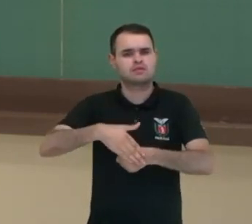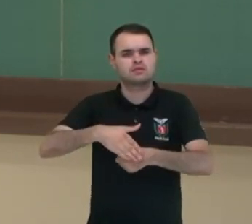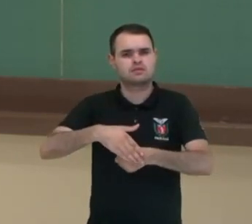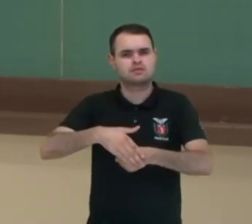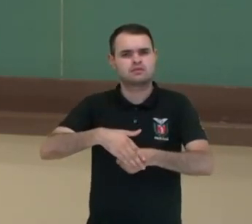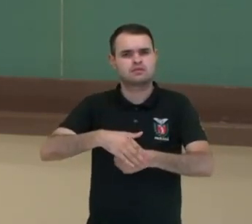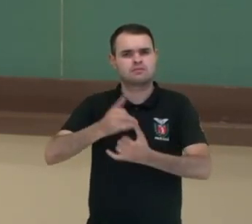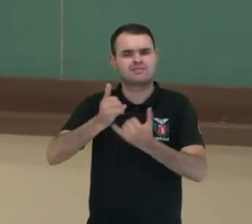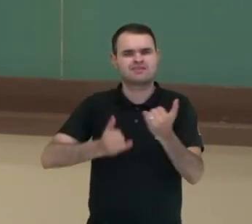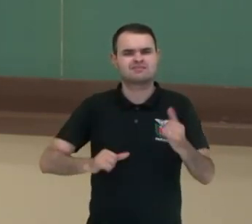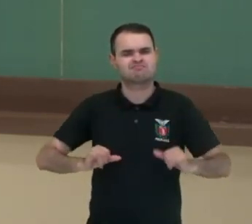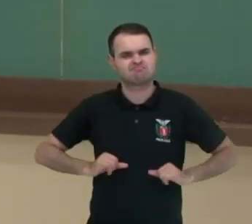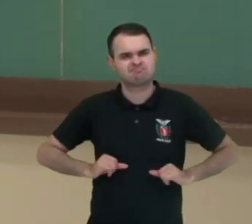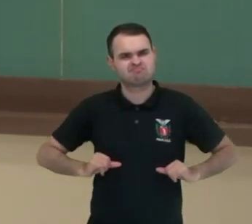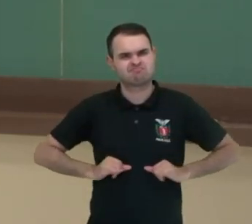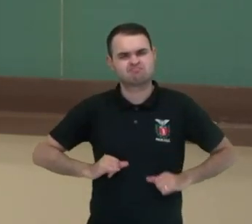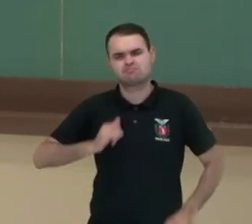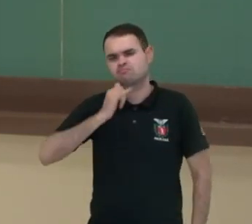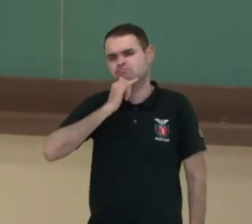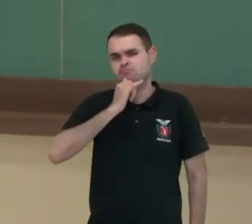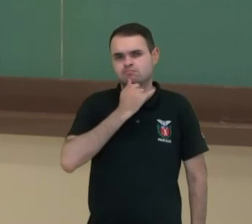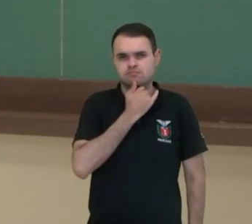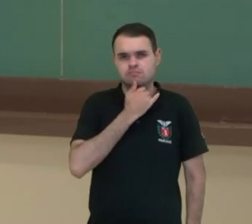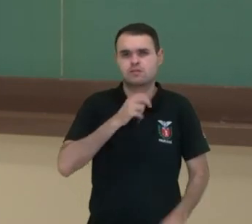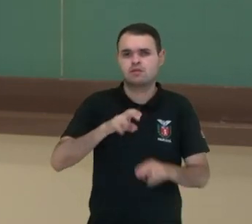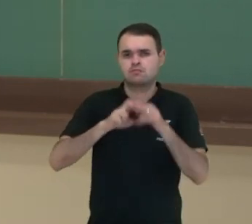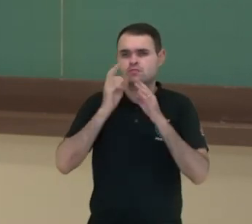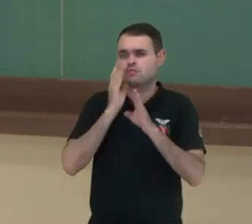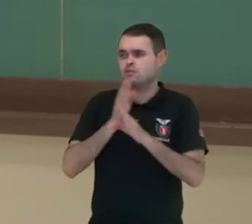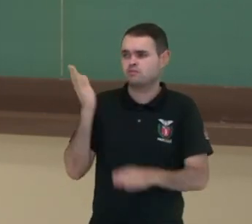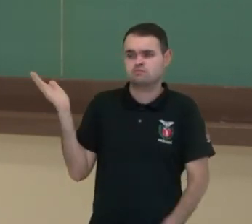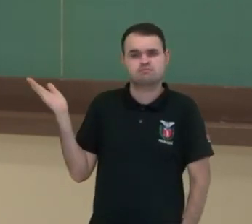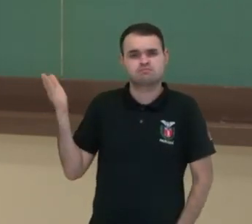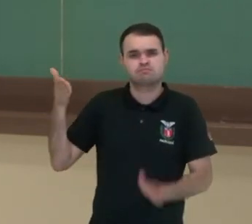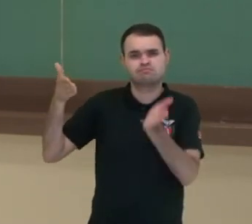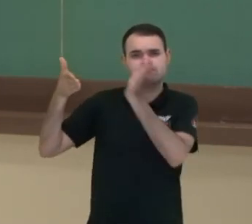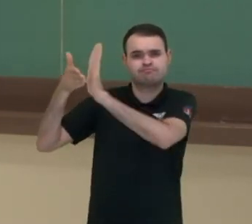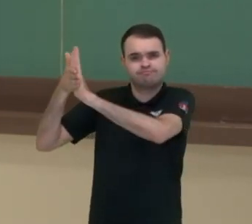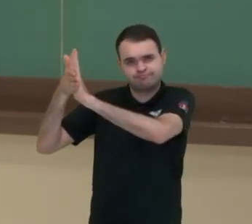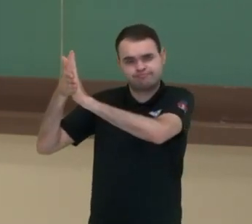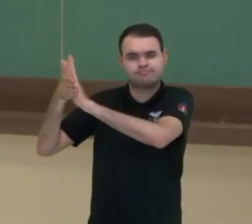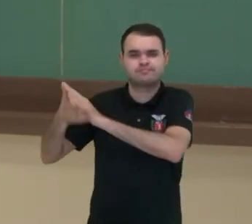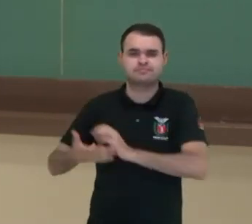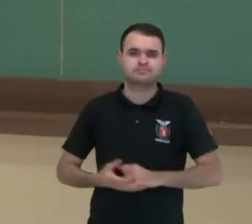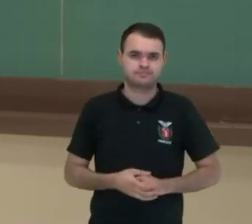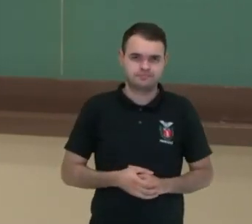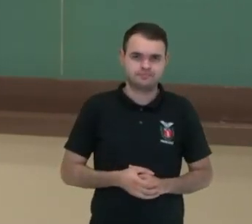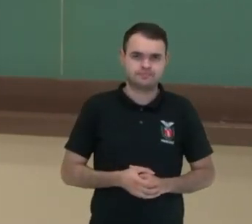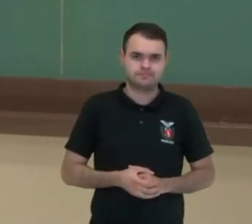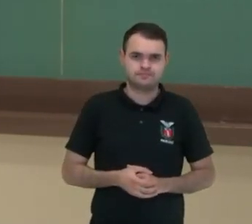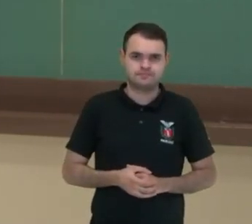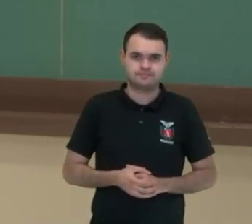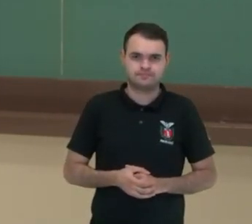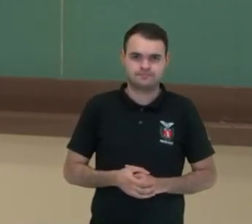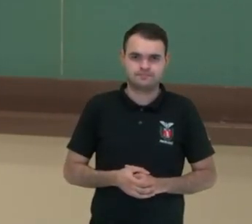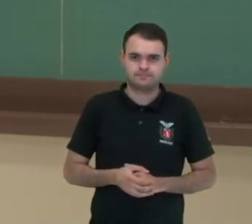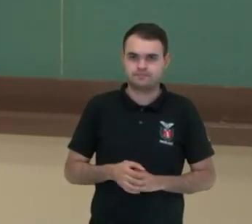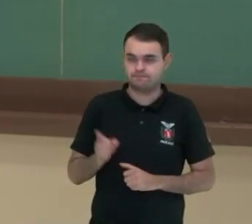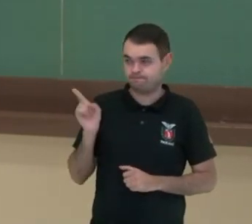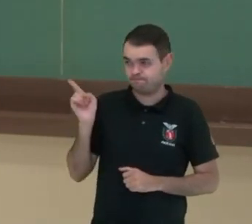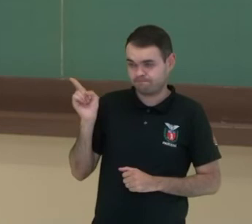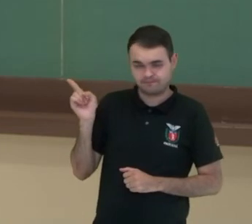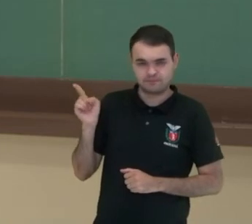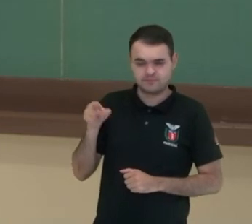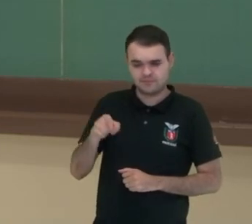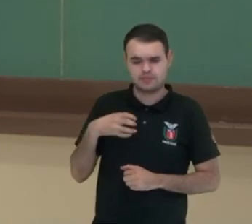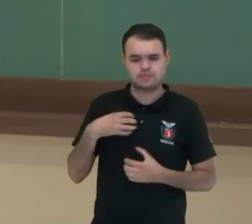ali um sofrimento, uma tristeza por aquele fato, né? De o pai ter tapado ali aquela fenda, aquele buraco na parede